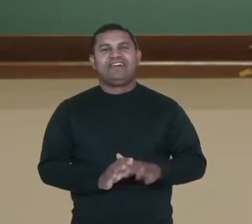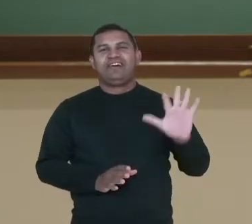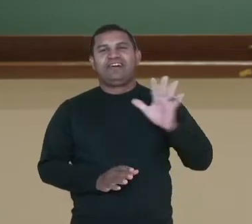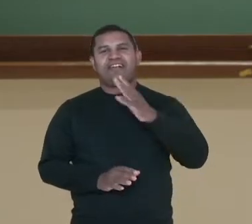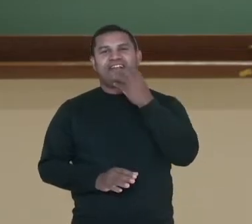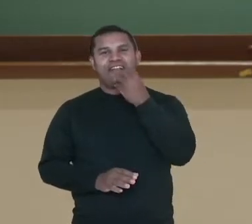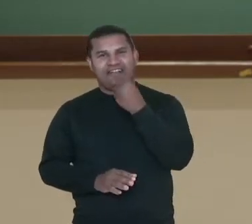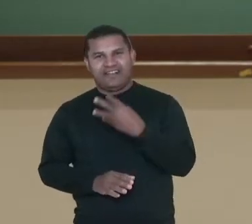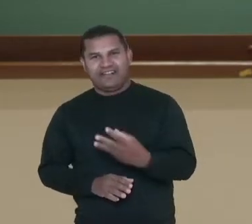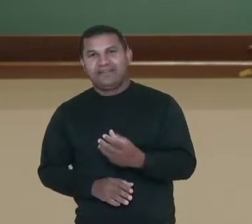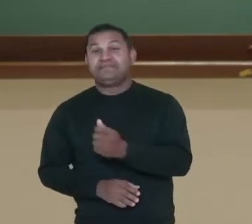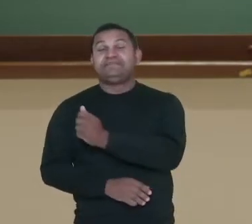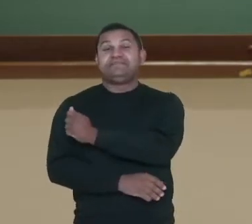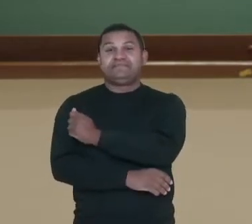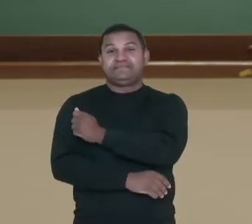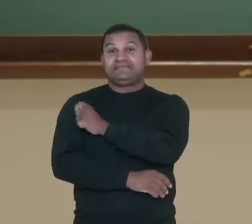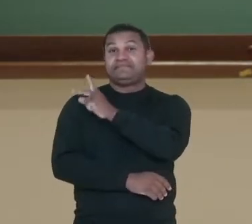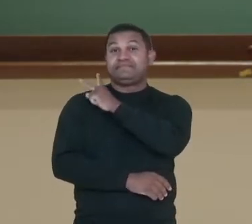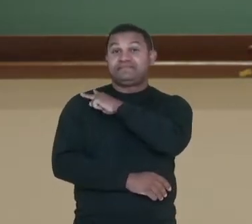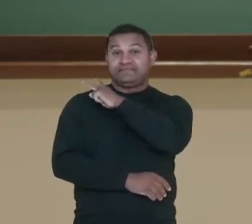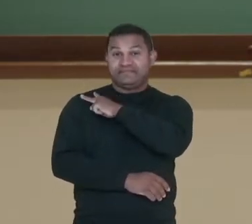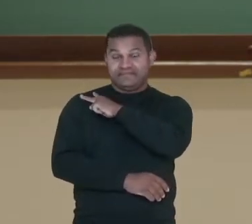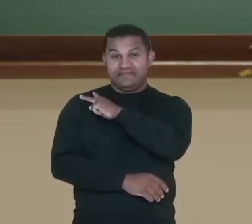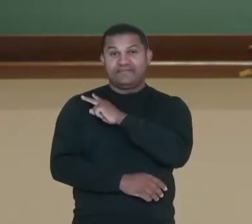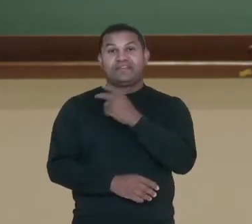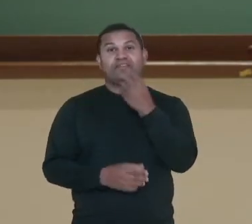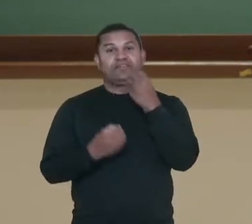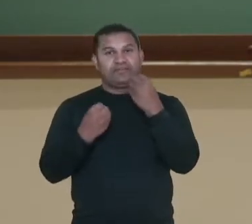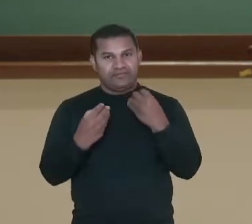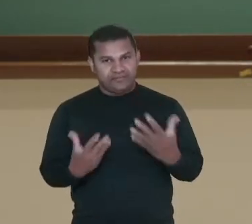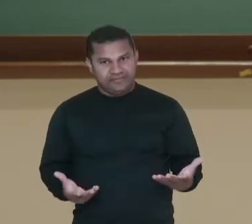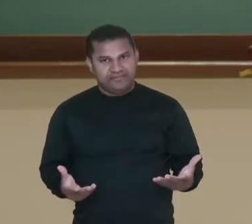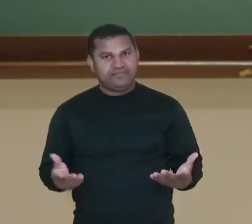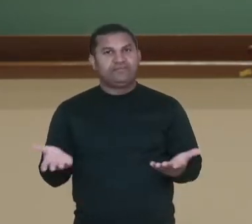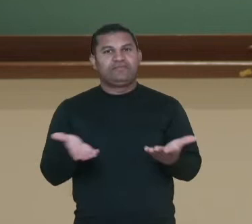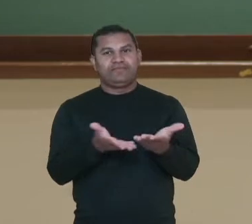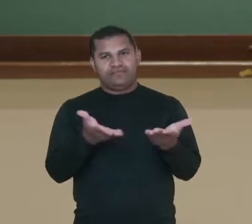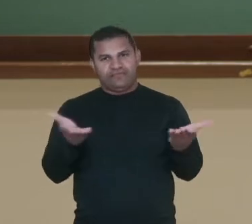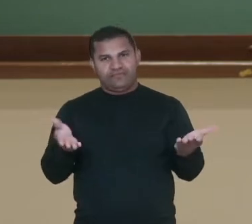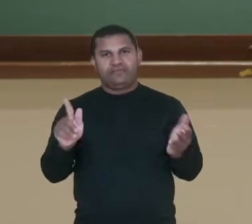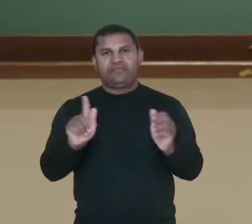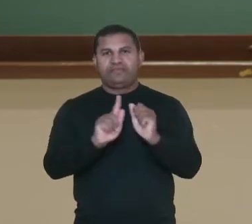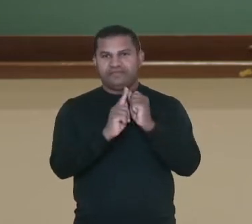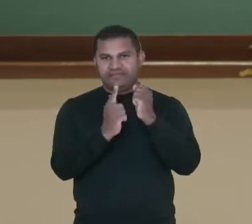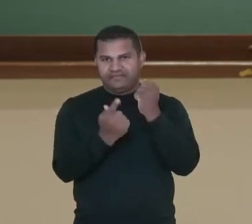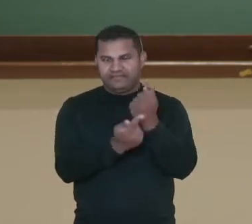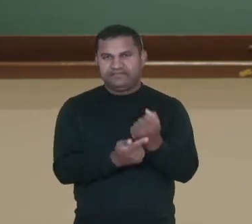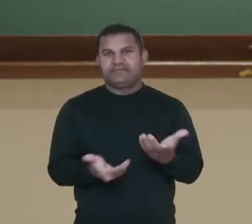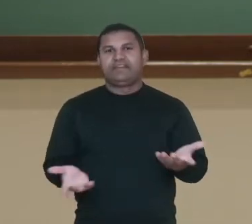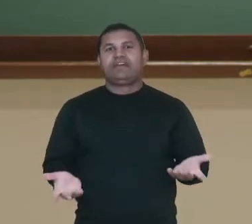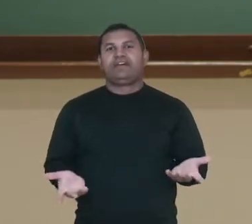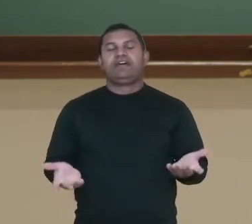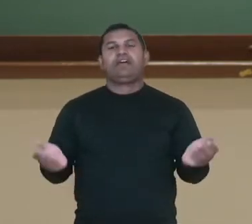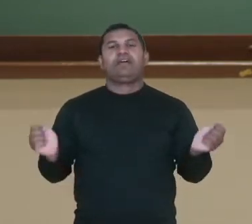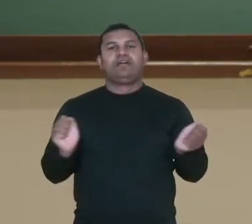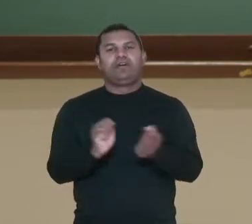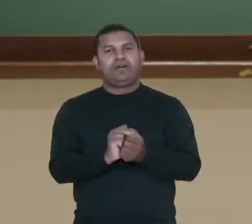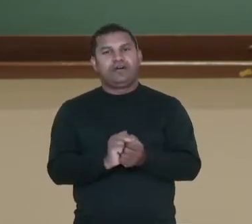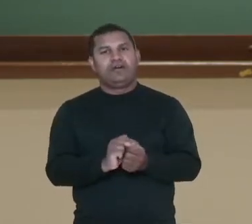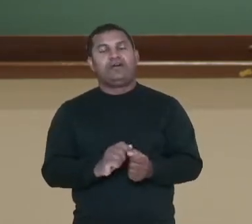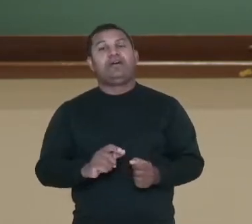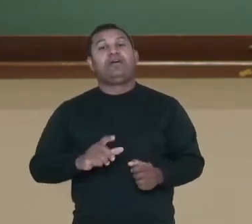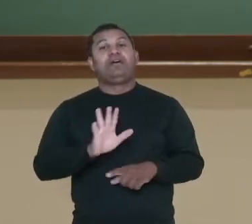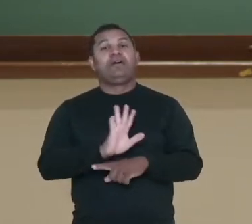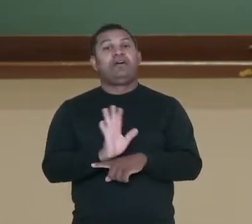Olá, estudantes da segunda série do ensino médio, saudações geográficas, eu sou o professor André e nesse vídeo nós iremos